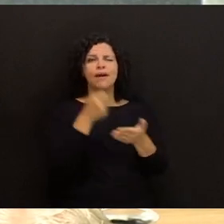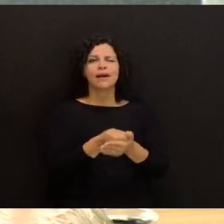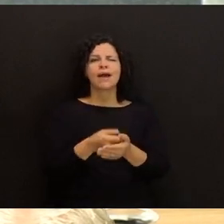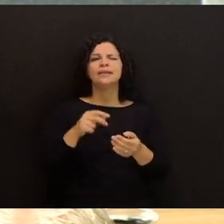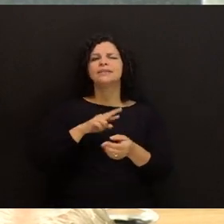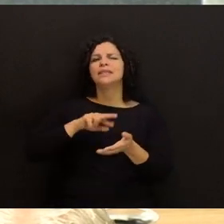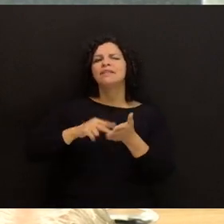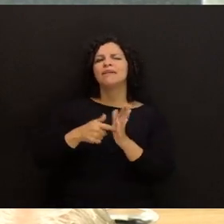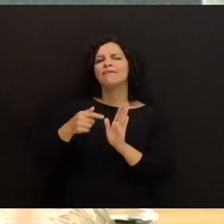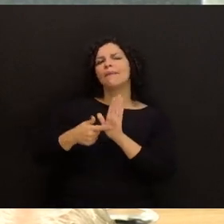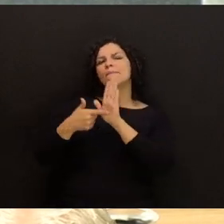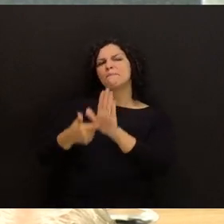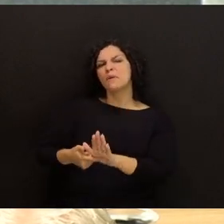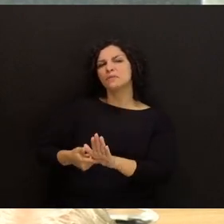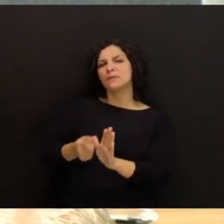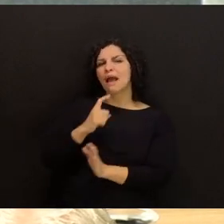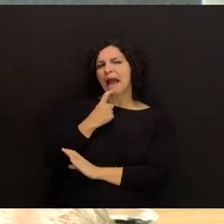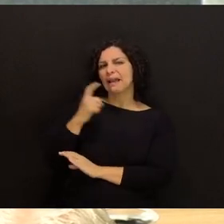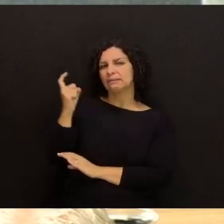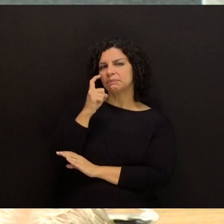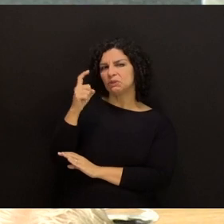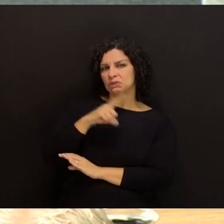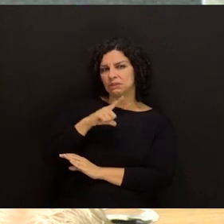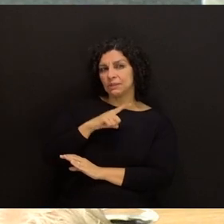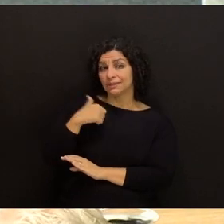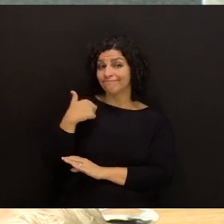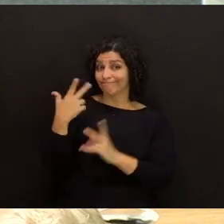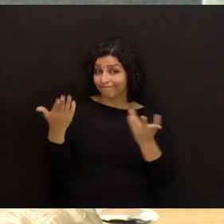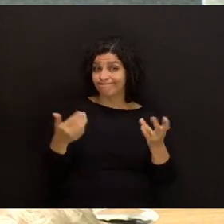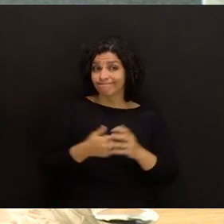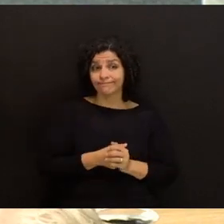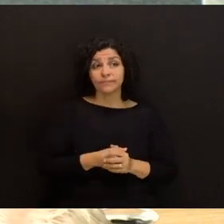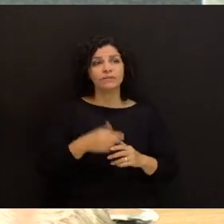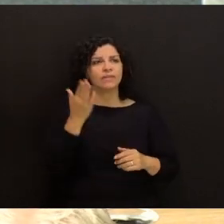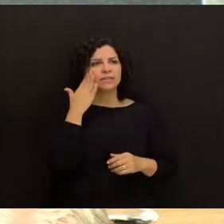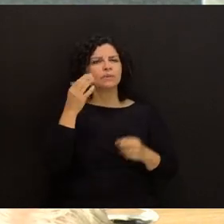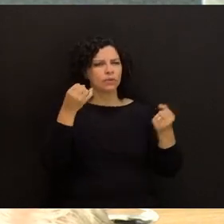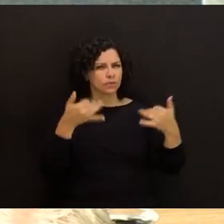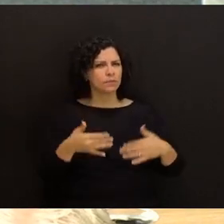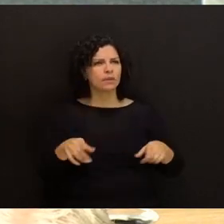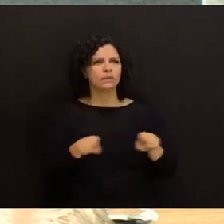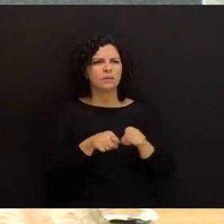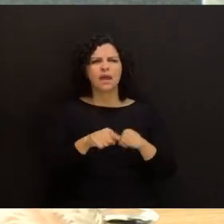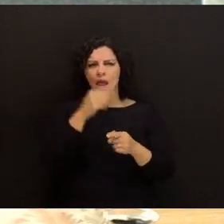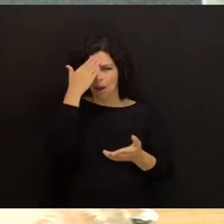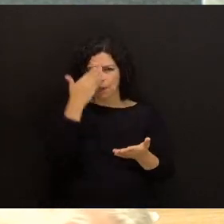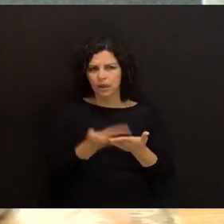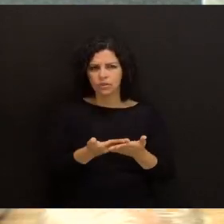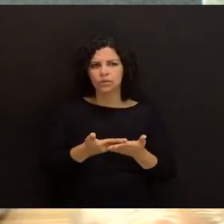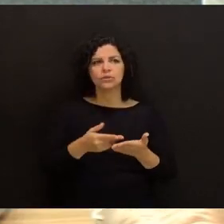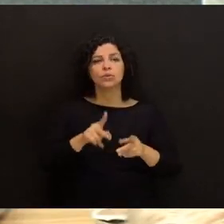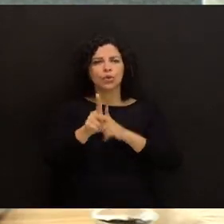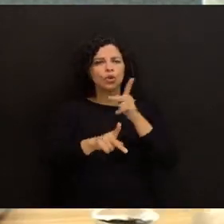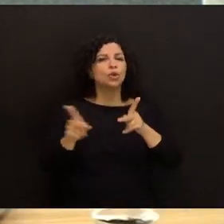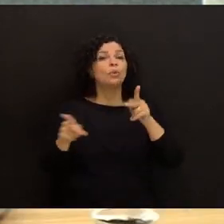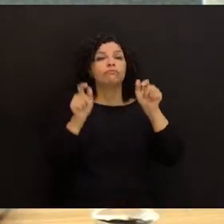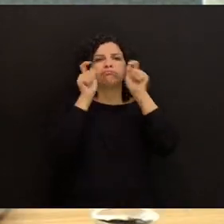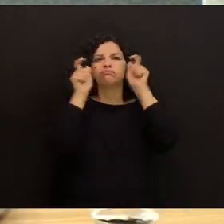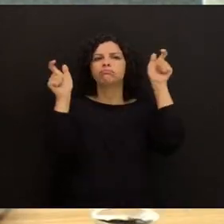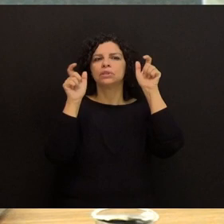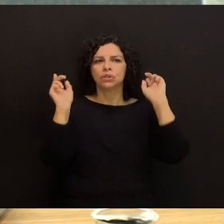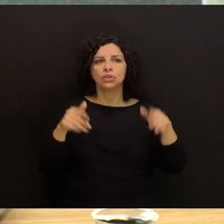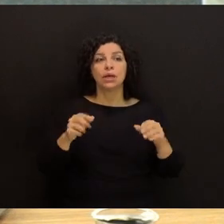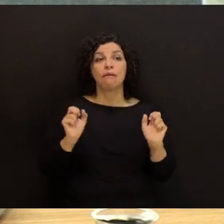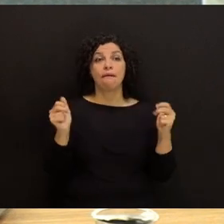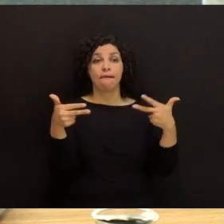senhora mentiroso Como já fizeram muito que só vendedores Mas eu acredito que a população tá acordando e eu acredito que